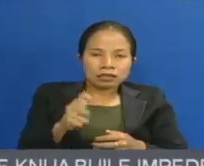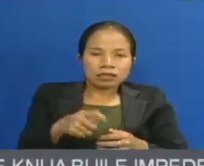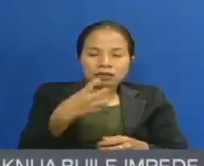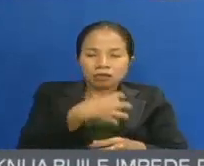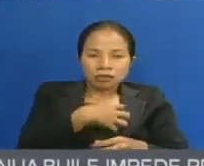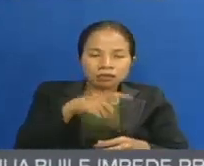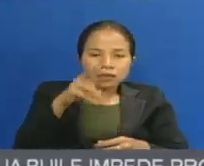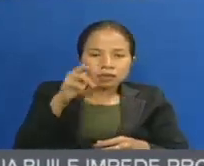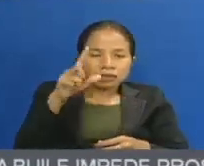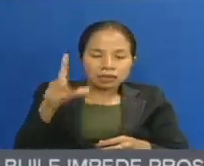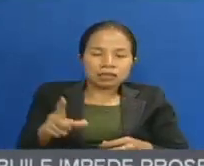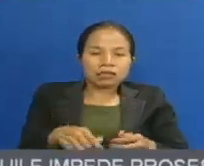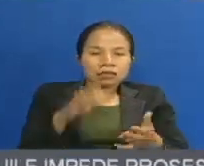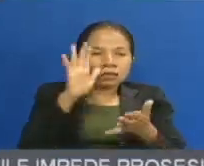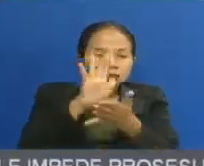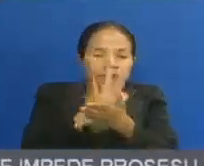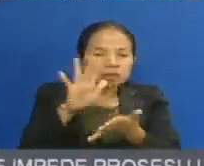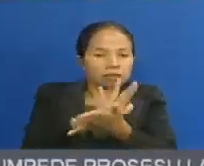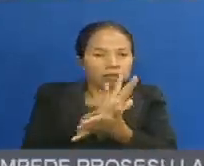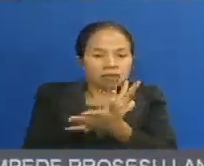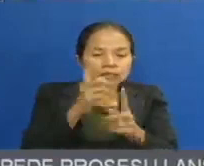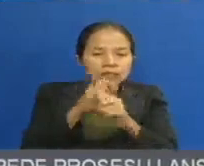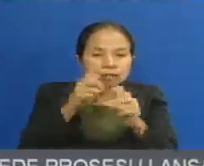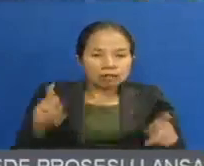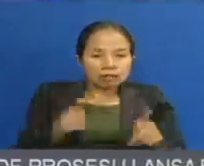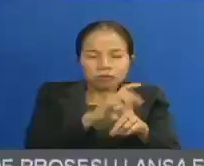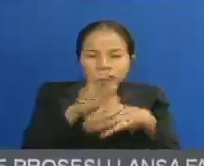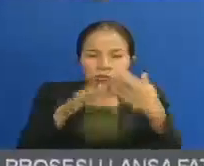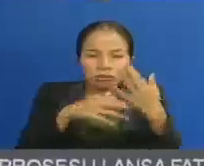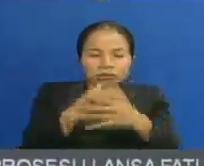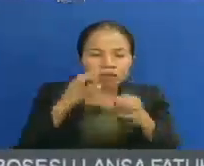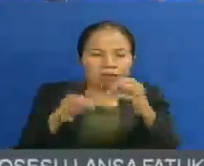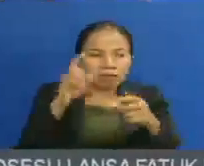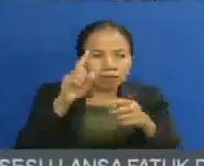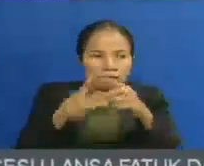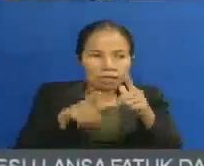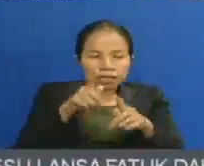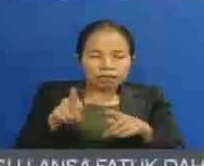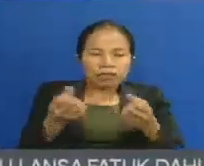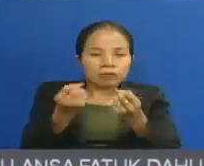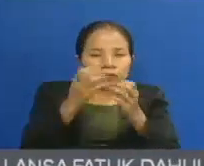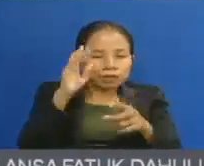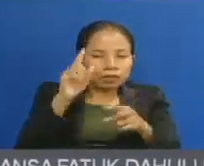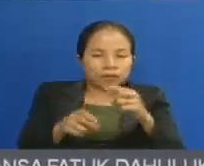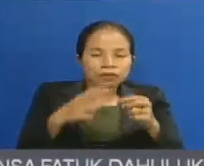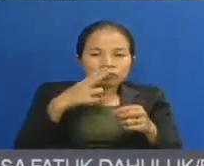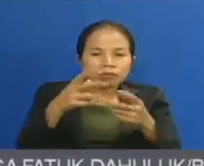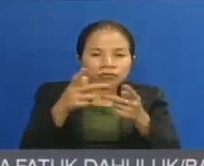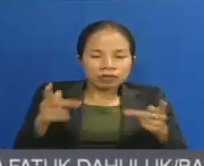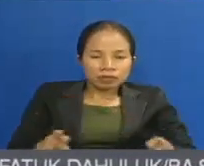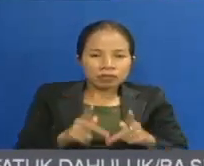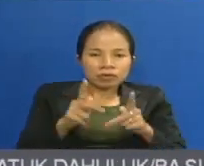Nacional Timor-Leste, Horitaca Sticker e a Transporte Público Roto, no Nebando Passageiro, o motorista Cira Labelo Fuma e o Fato em